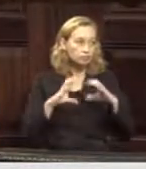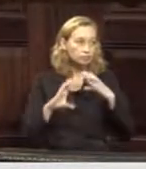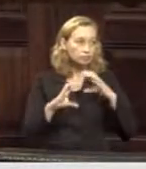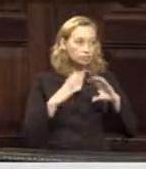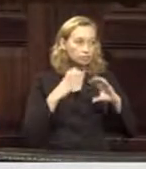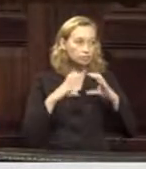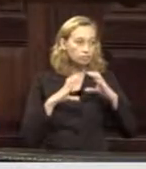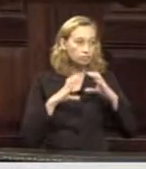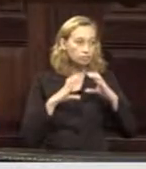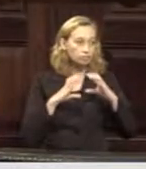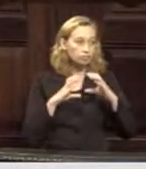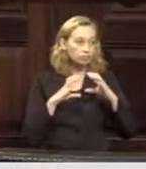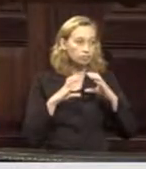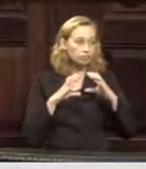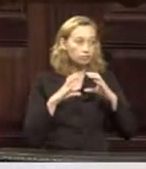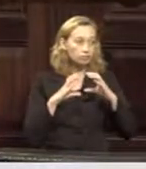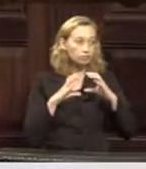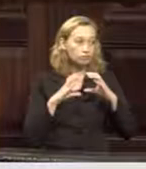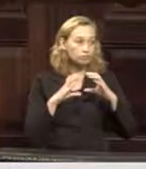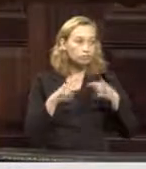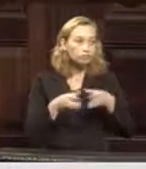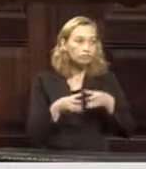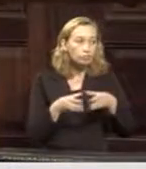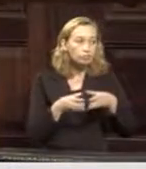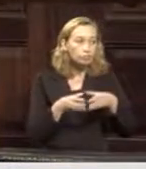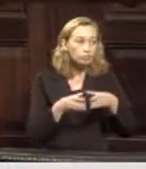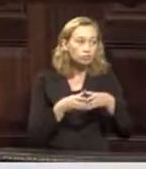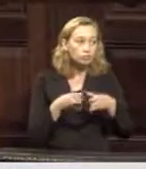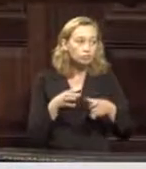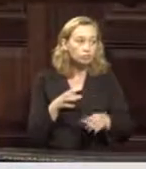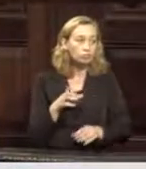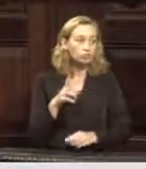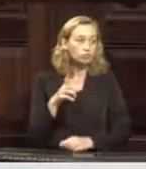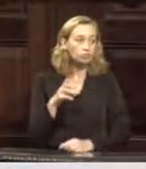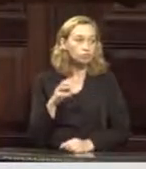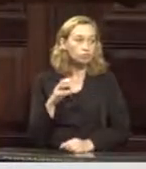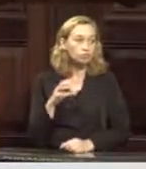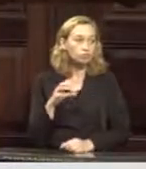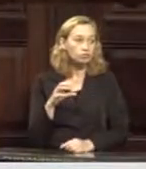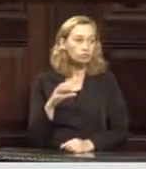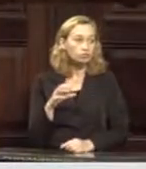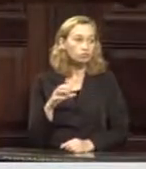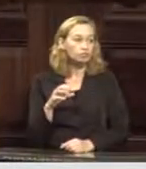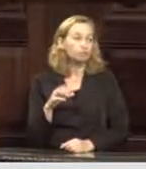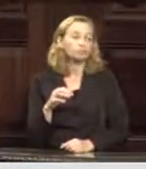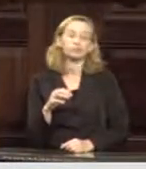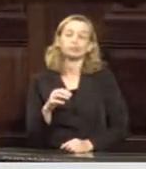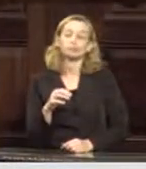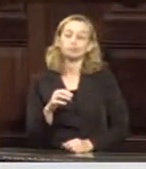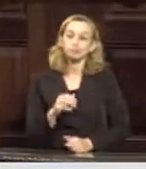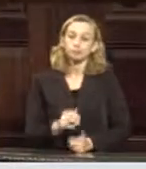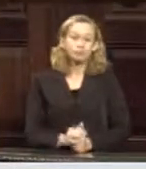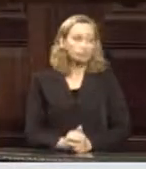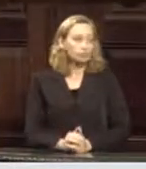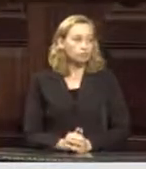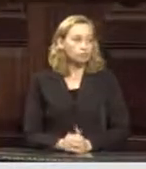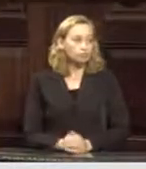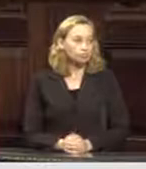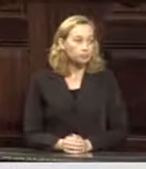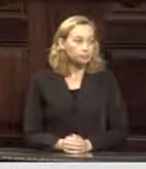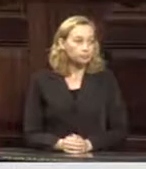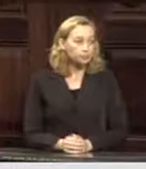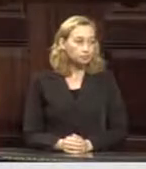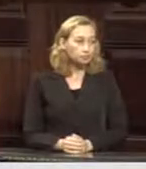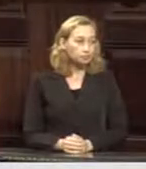Janeiro. Uma iniciativa da Comissão de Direito Agrário da OAB-RJ e que nos